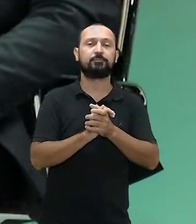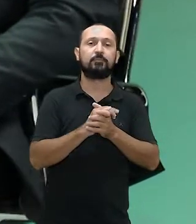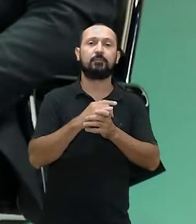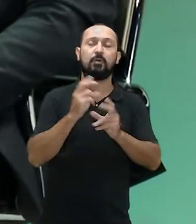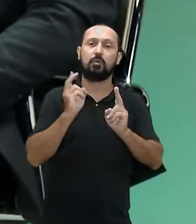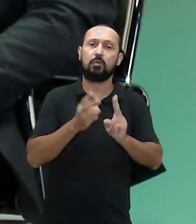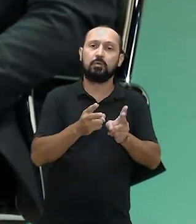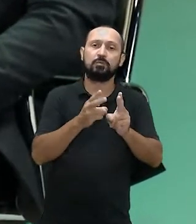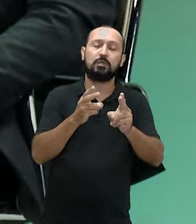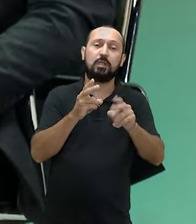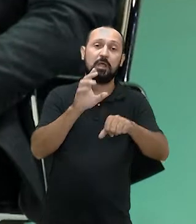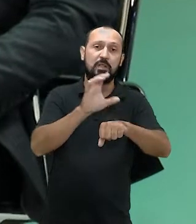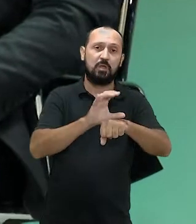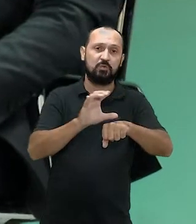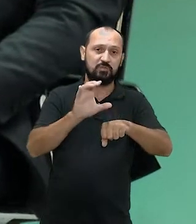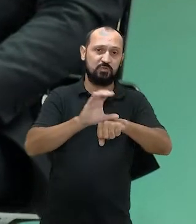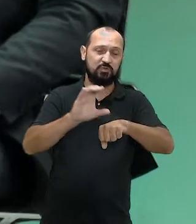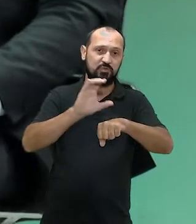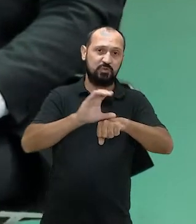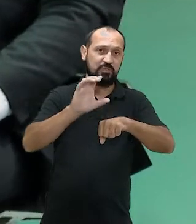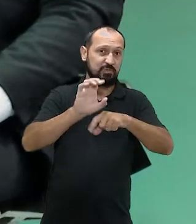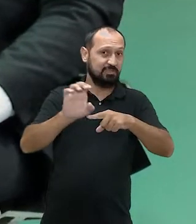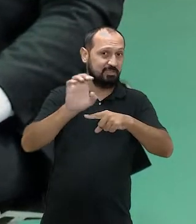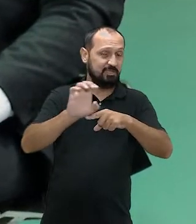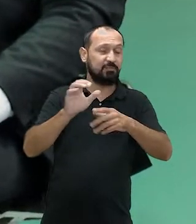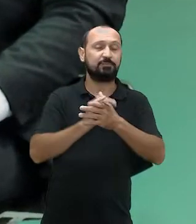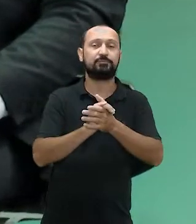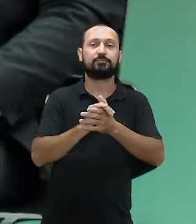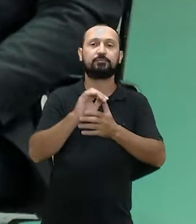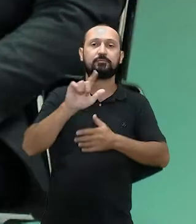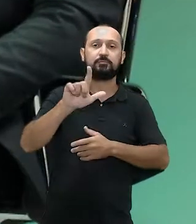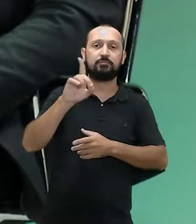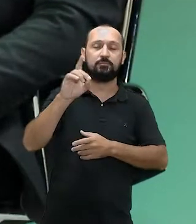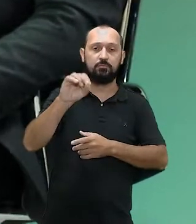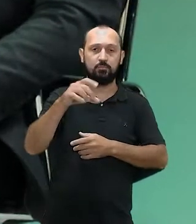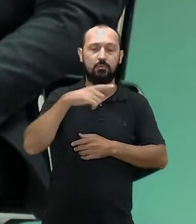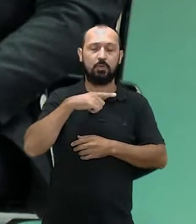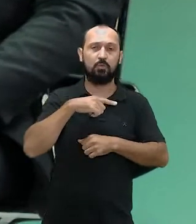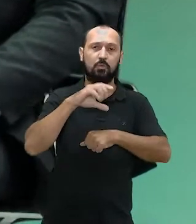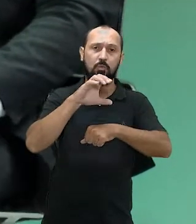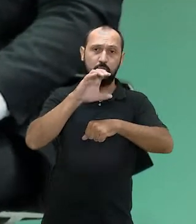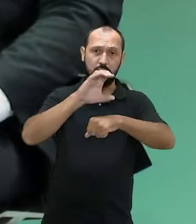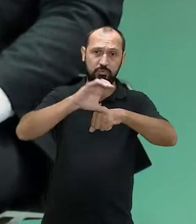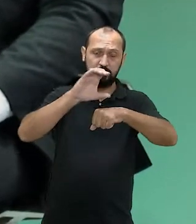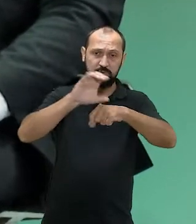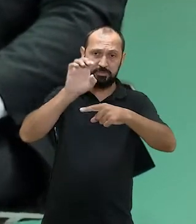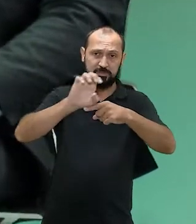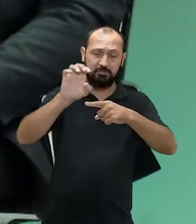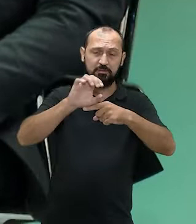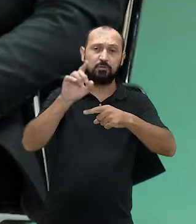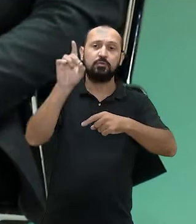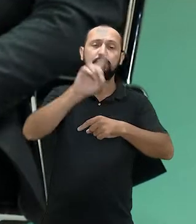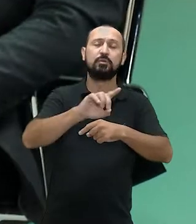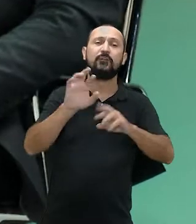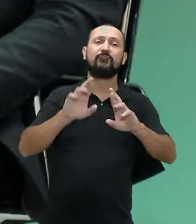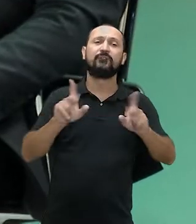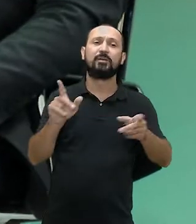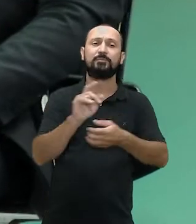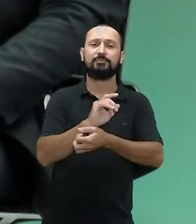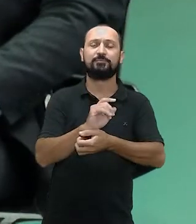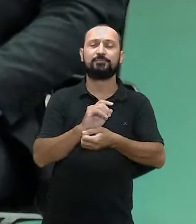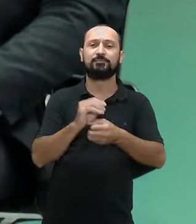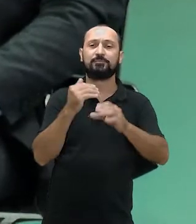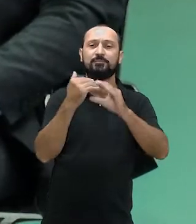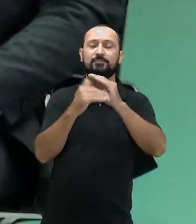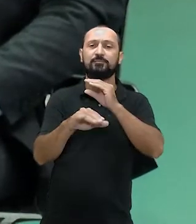segue o prazo da Constituição. Em relação à LDO, a nossa Constituição estadual ela tem um prazo diferente. Ela prevê que ela deve ser